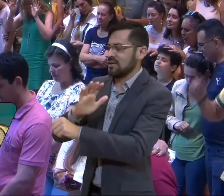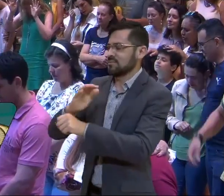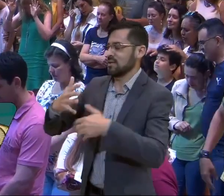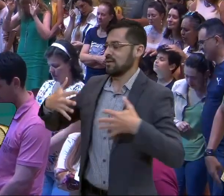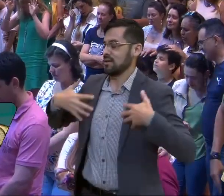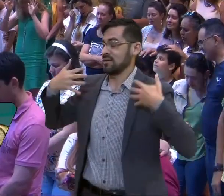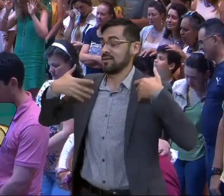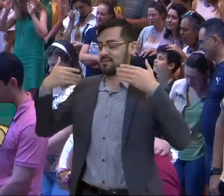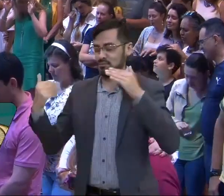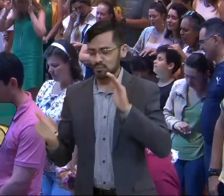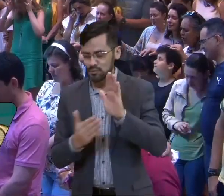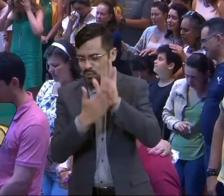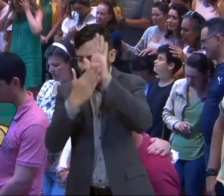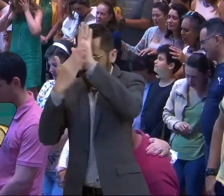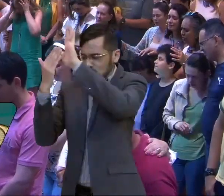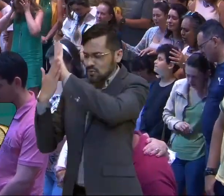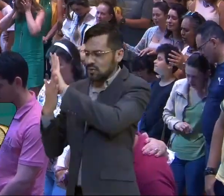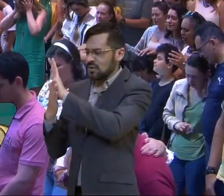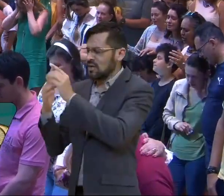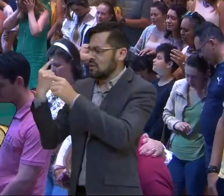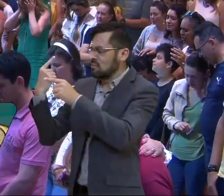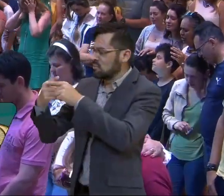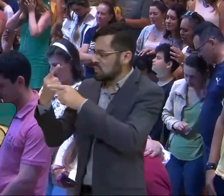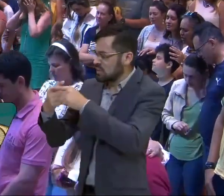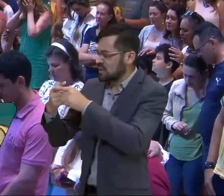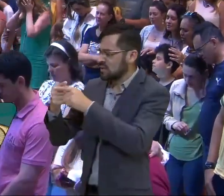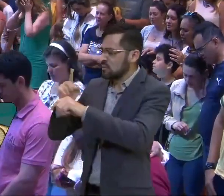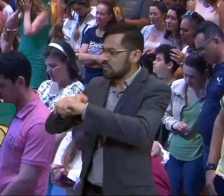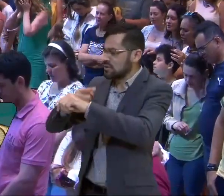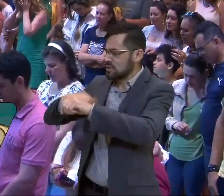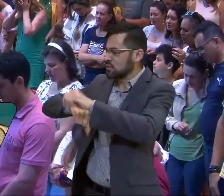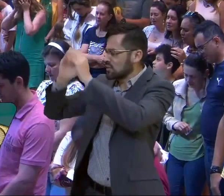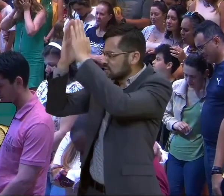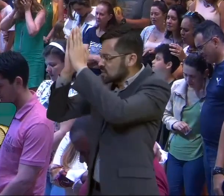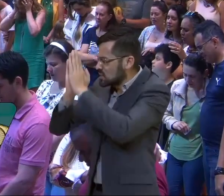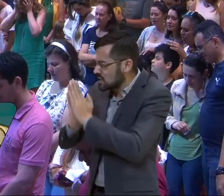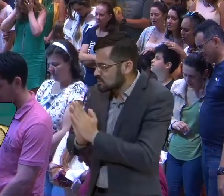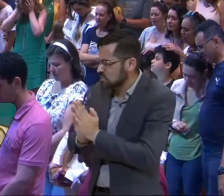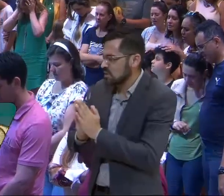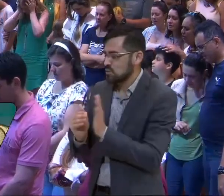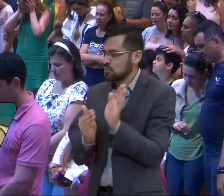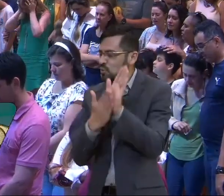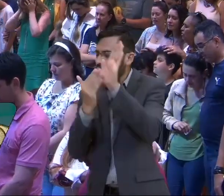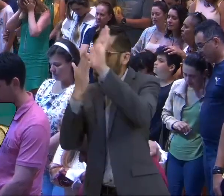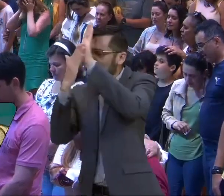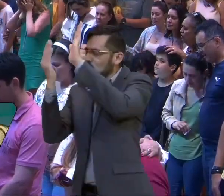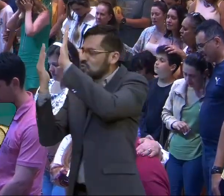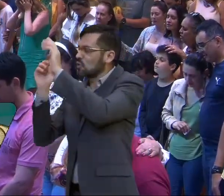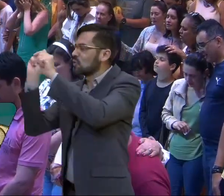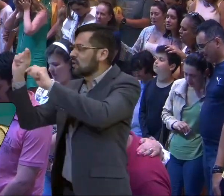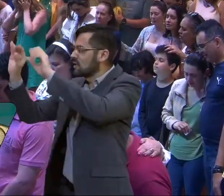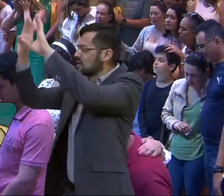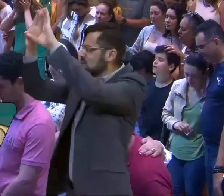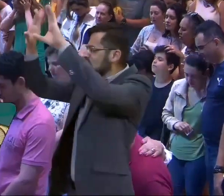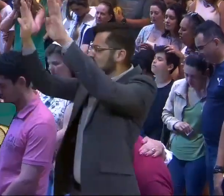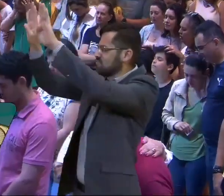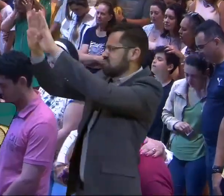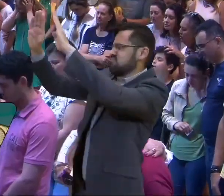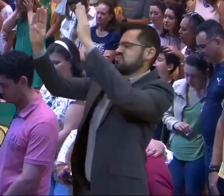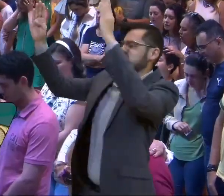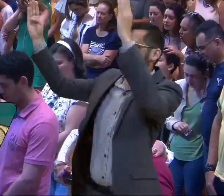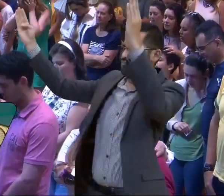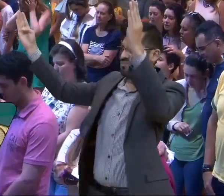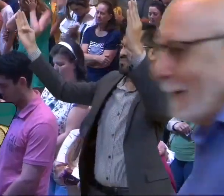louvor. Porque, Senhor, quando nós te adoramos, o louvor faz com que o céu se abra para